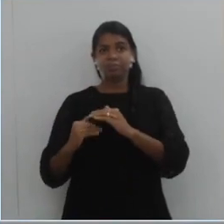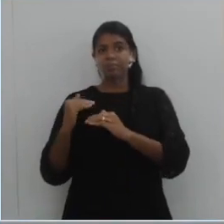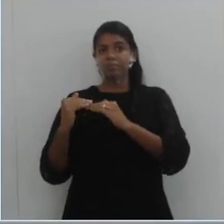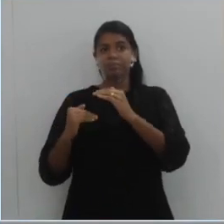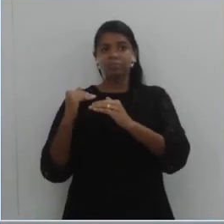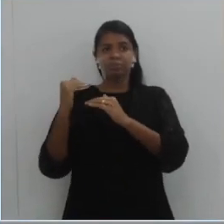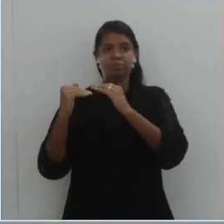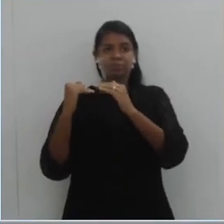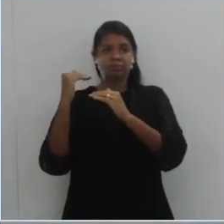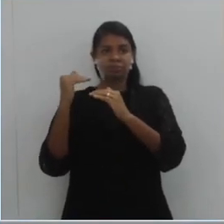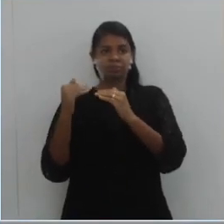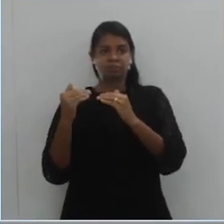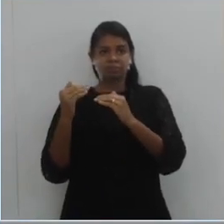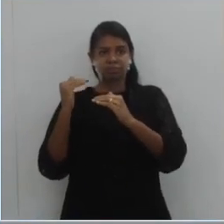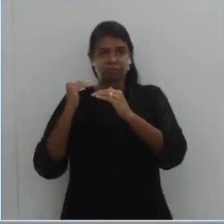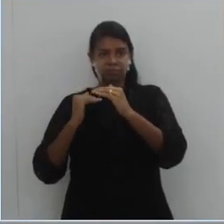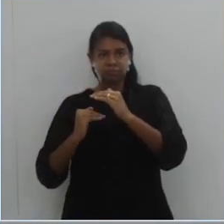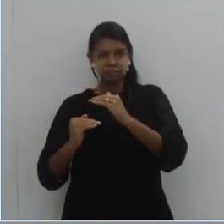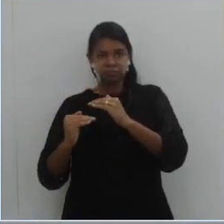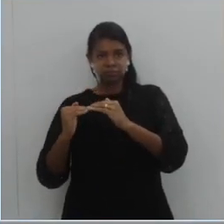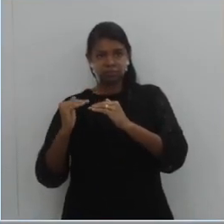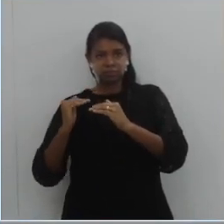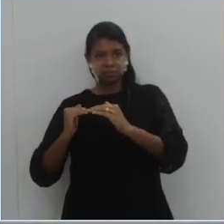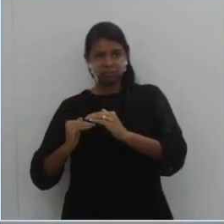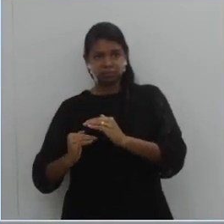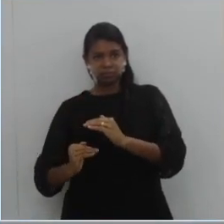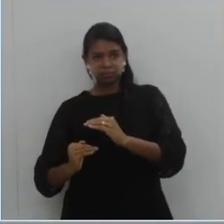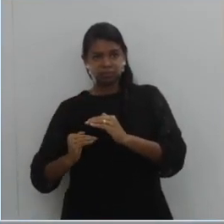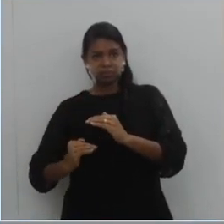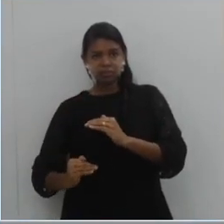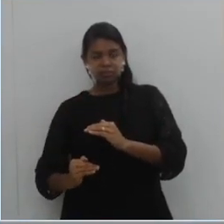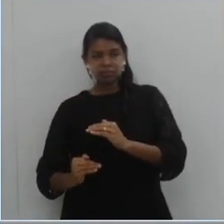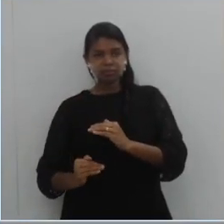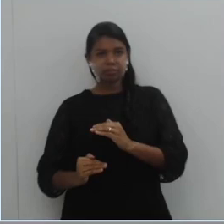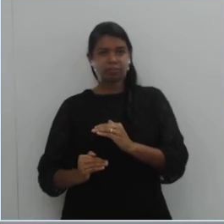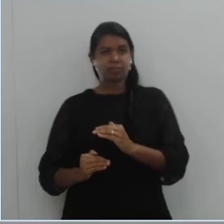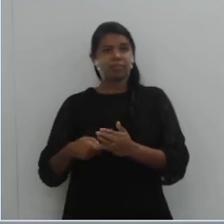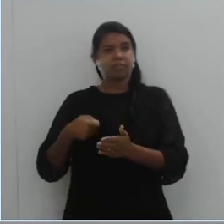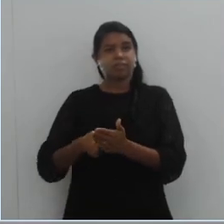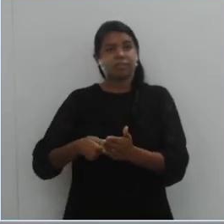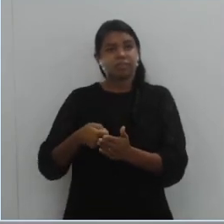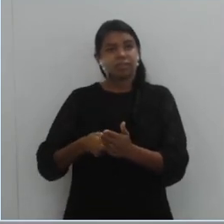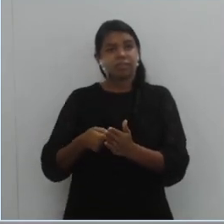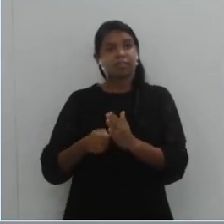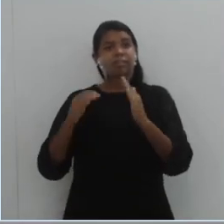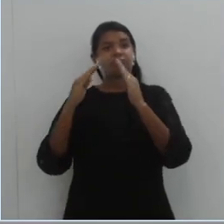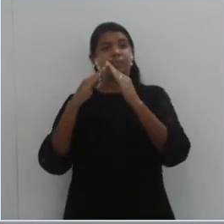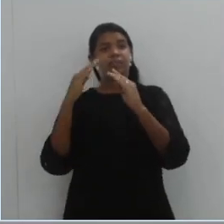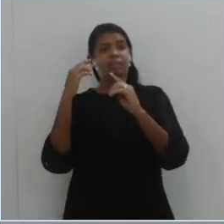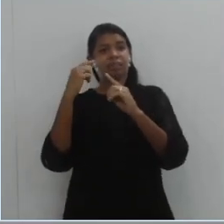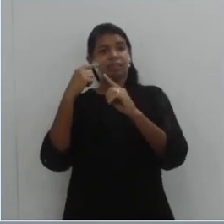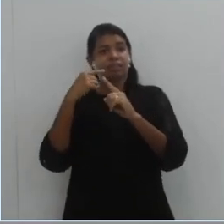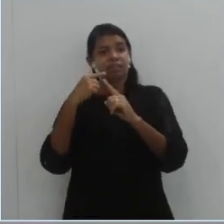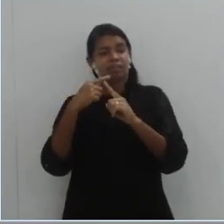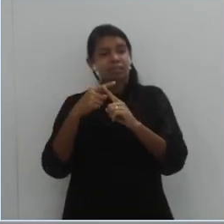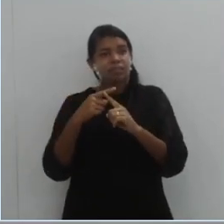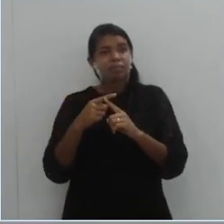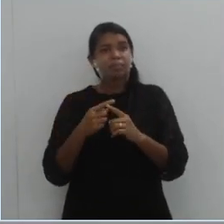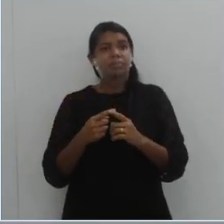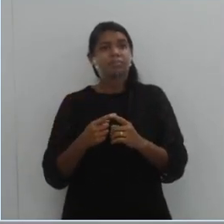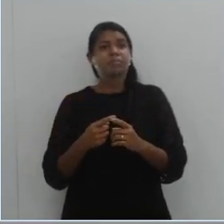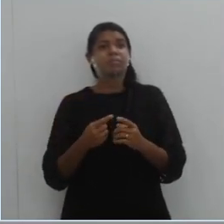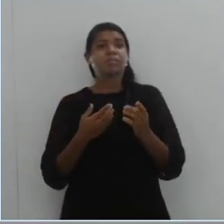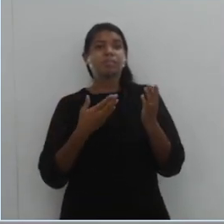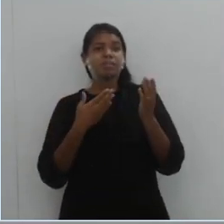houve um retrocesso? E ainda de brinde, a igreja naquele período do cristianismo primitivo, tanto é que eu